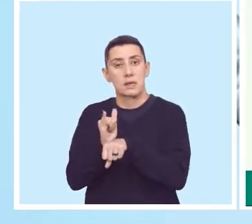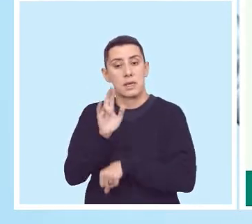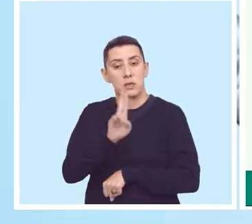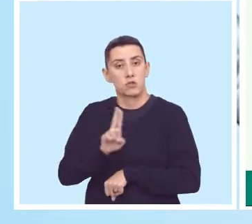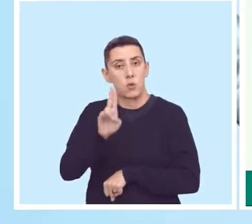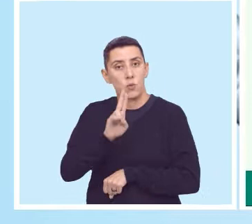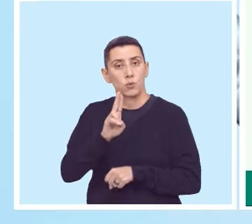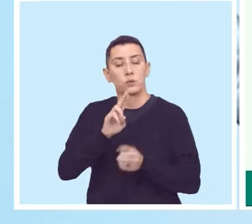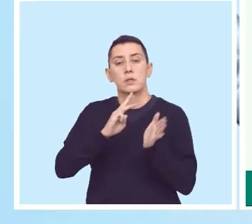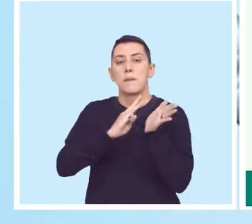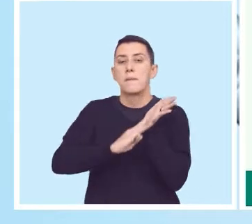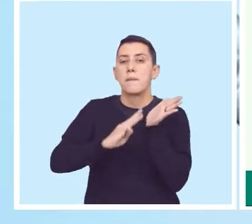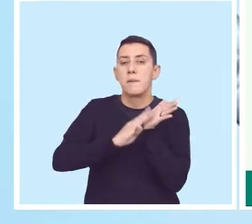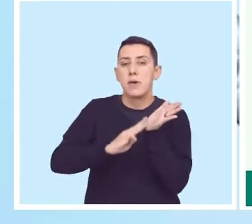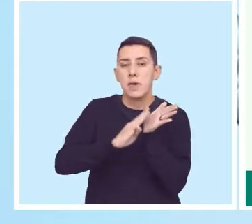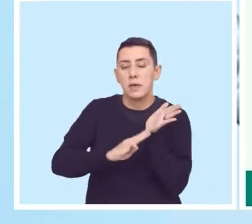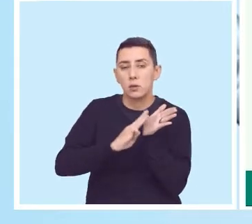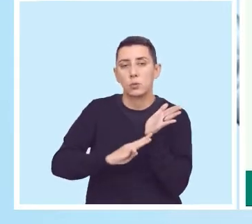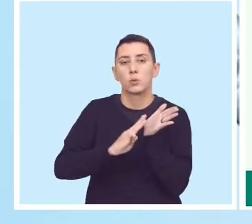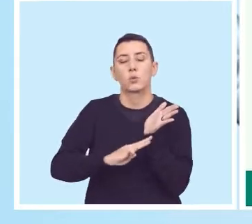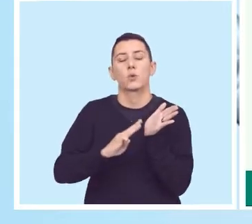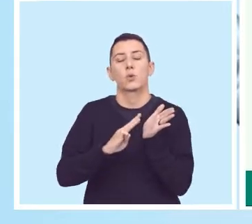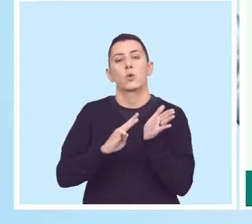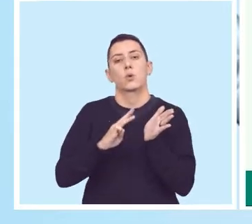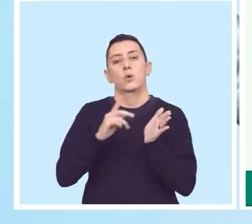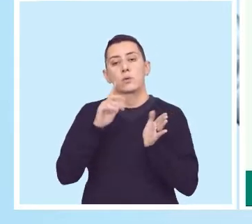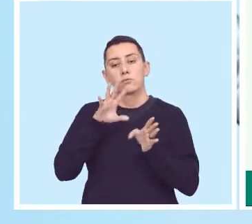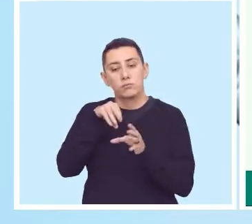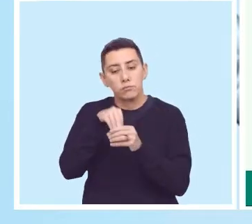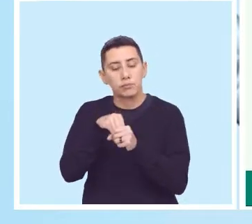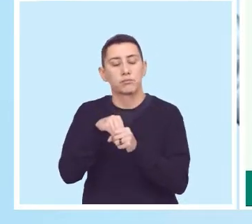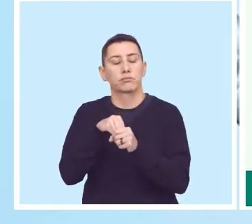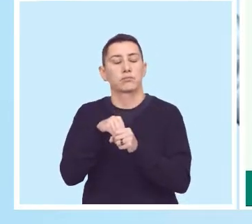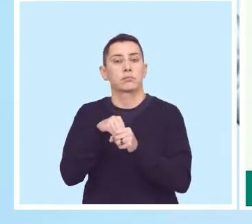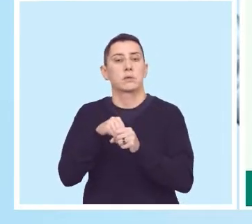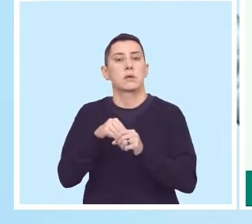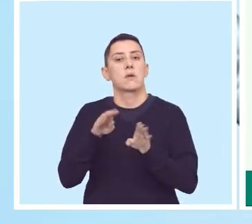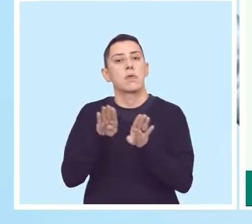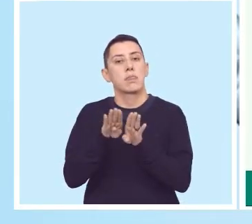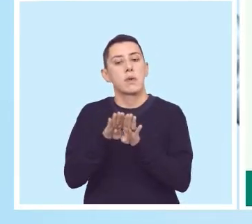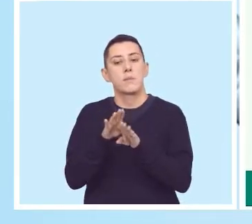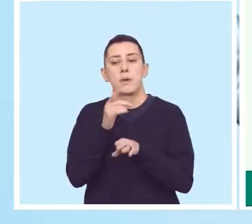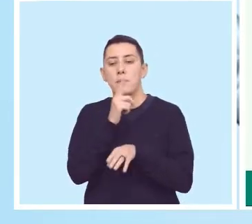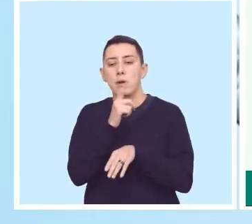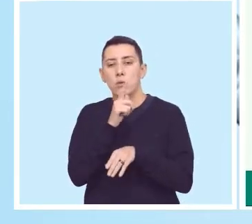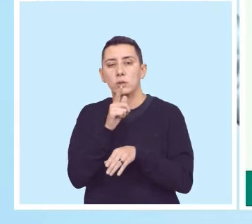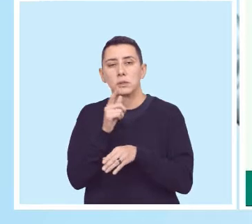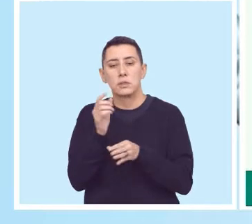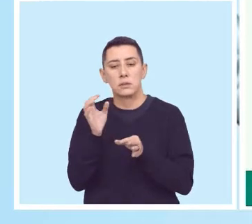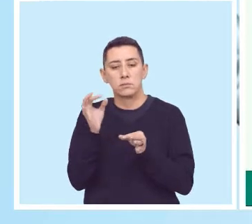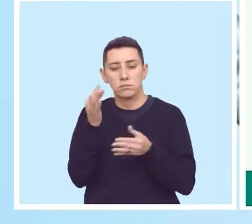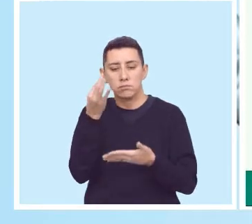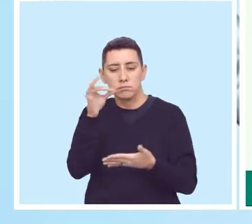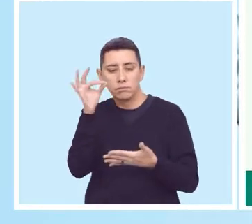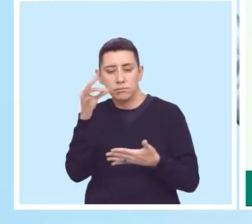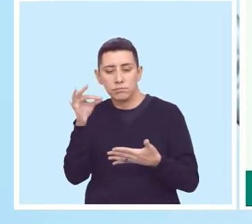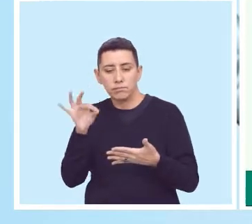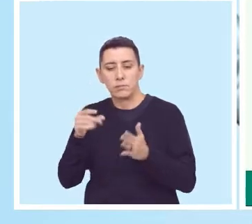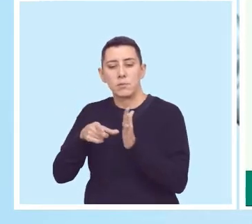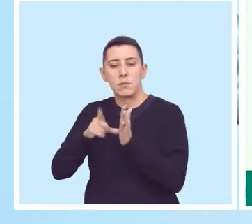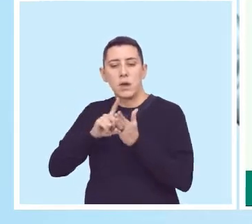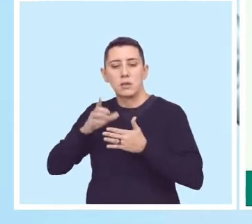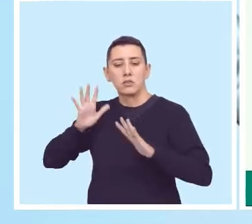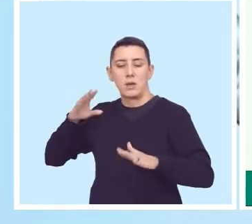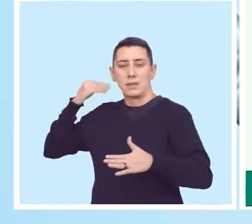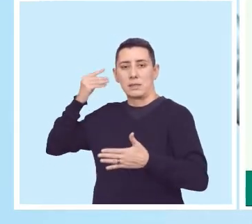método que nós, de certa forma, ou desenvolvemos ou lapidamos a partir de outras pesquisas realizadas, tá